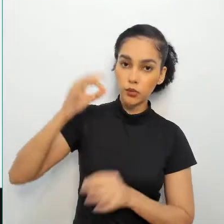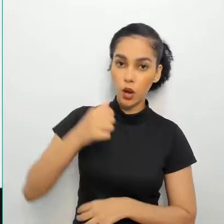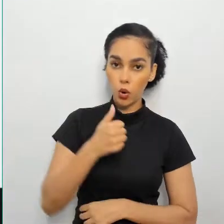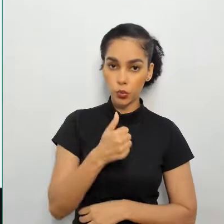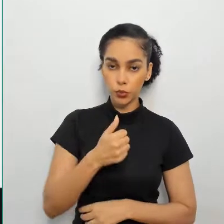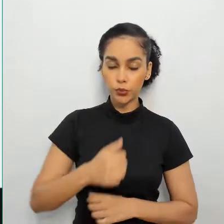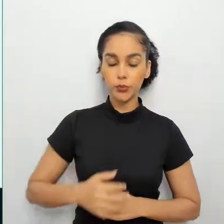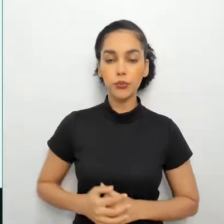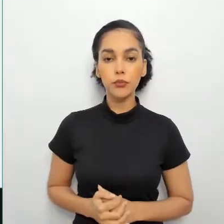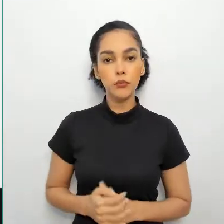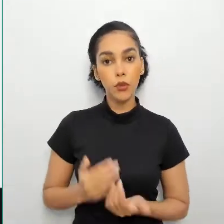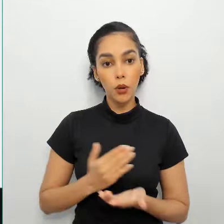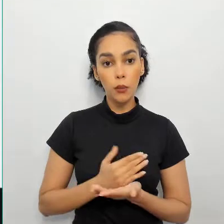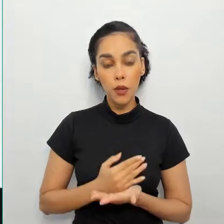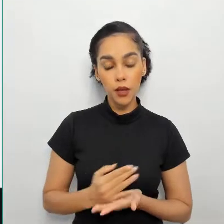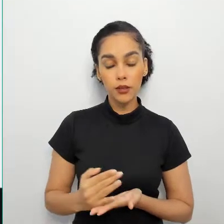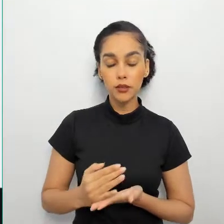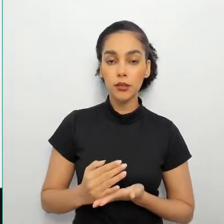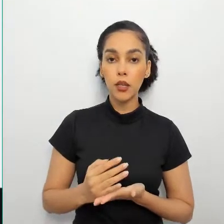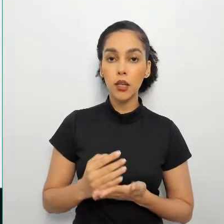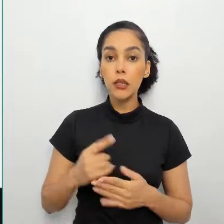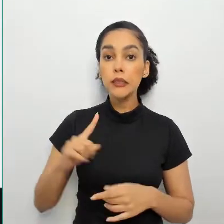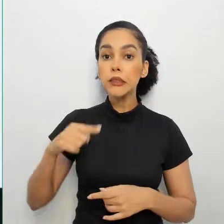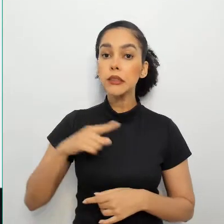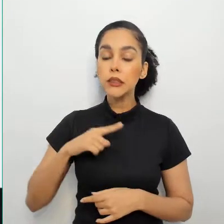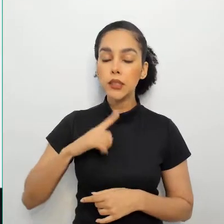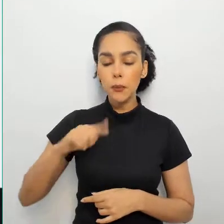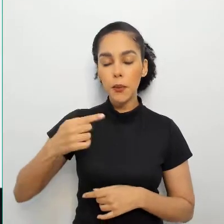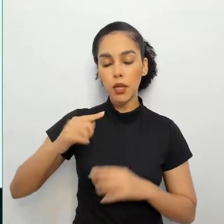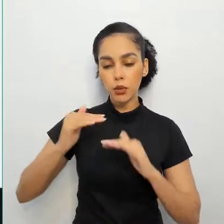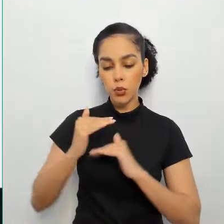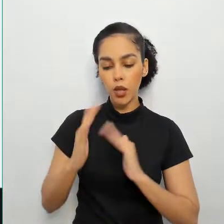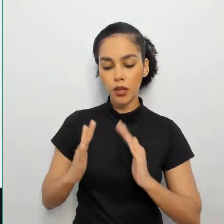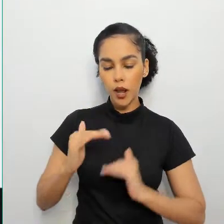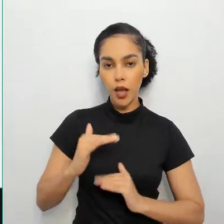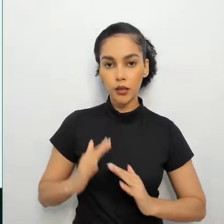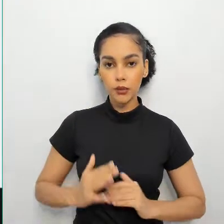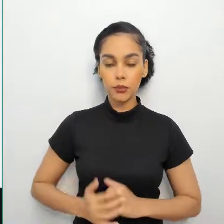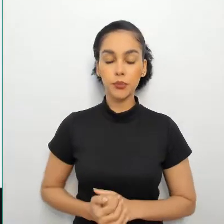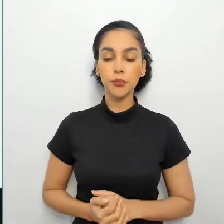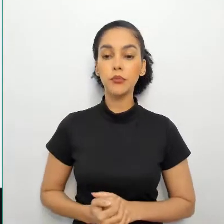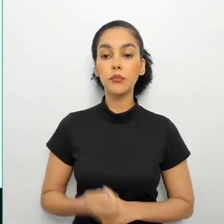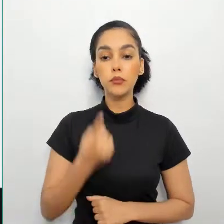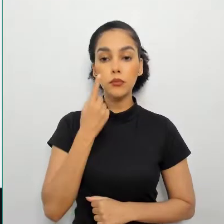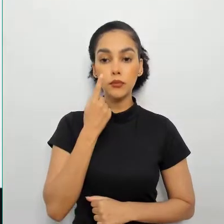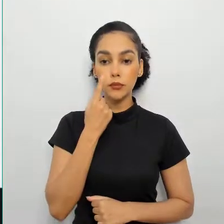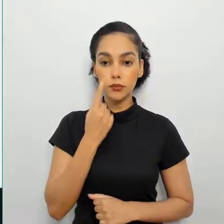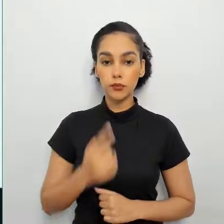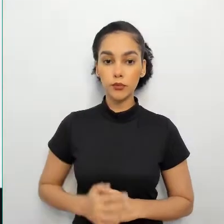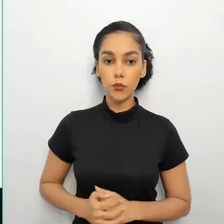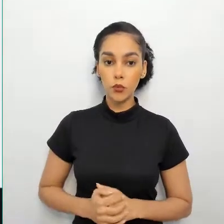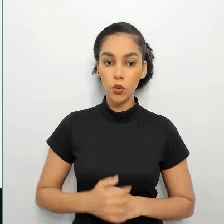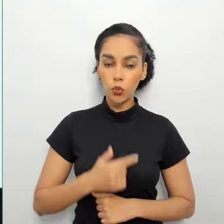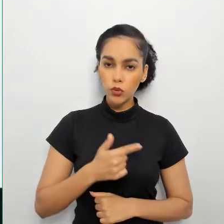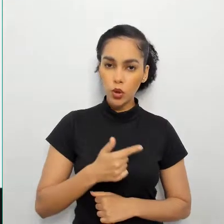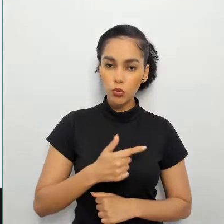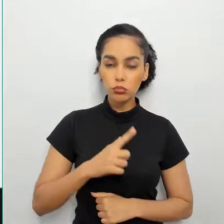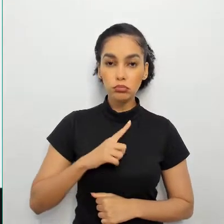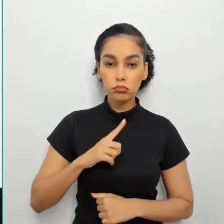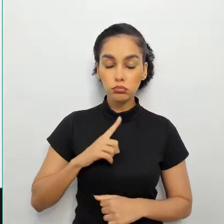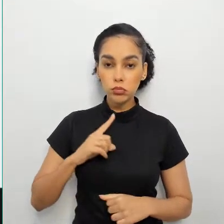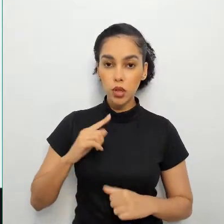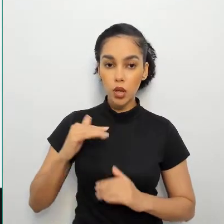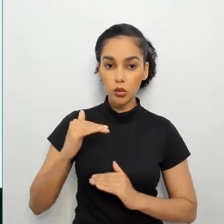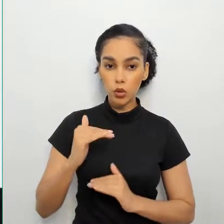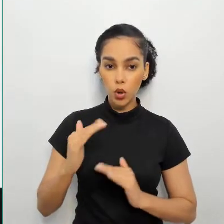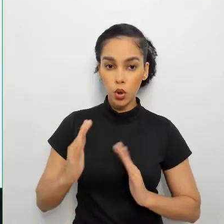começa com ele para fazer as próximas imagens, os próximos quadrados. Vamos ver como é feita essa construção. O segundo quadrado